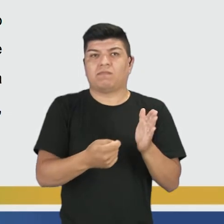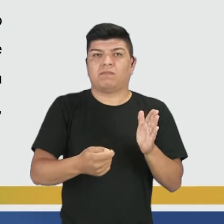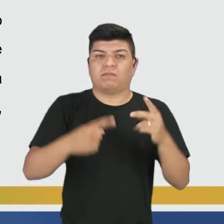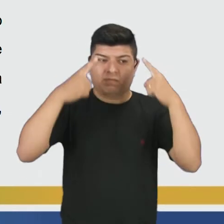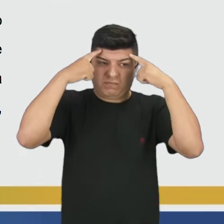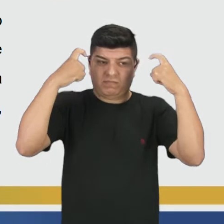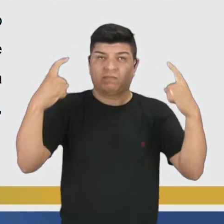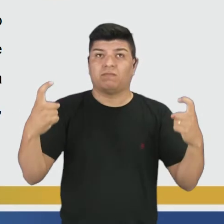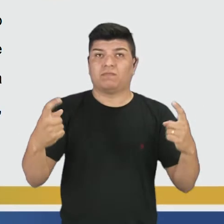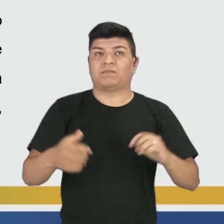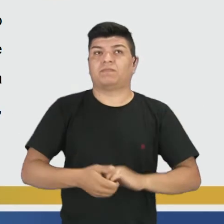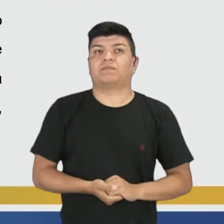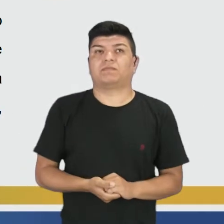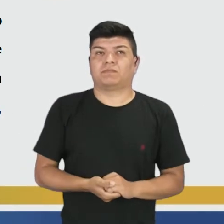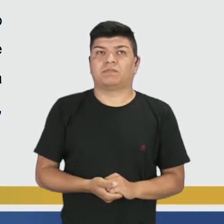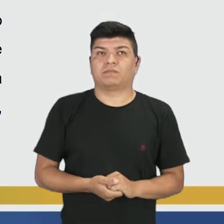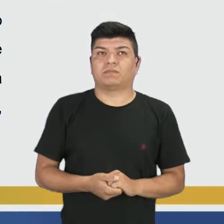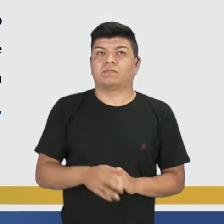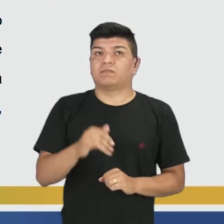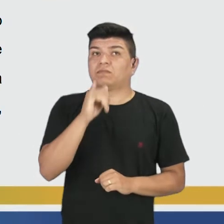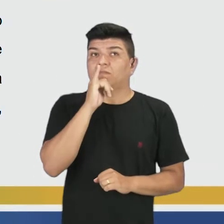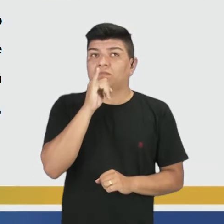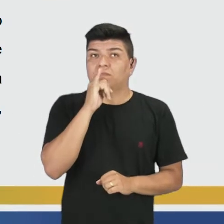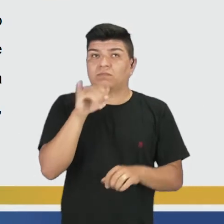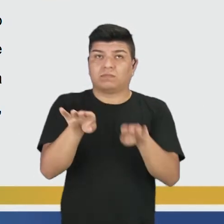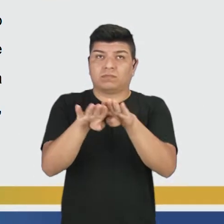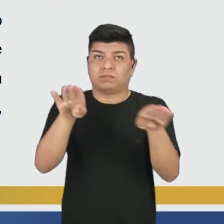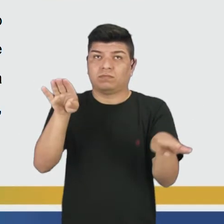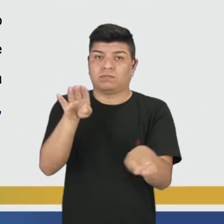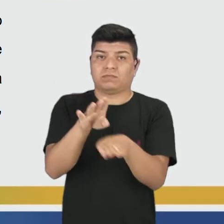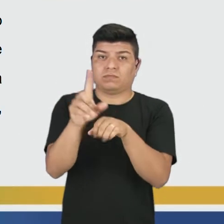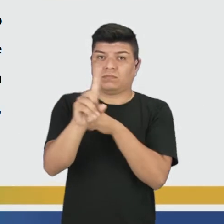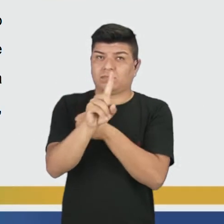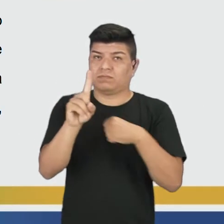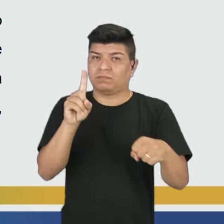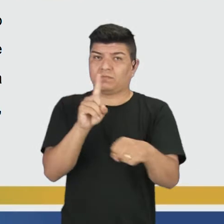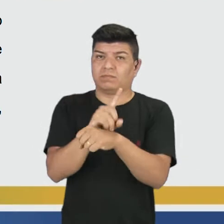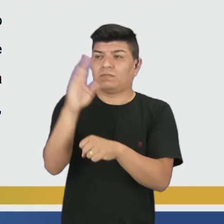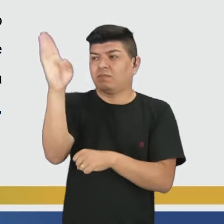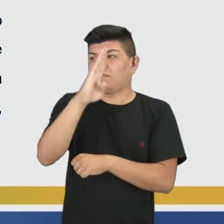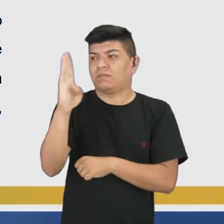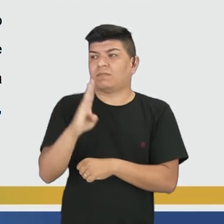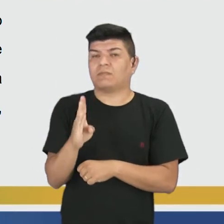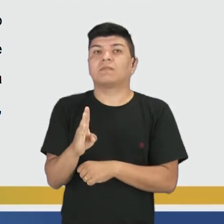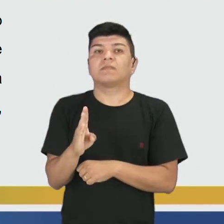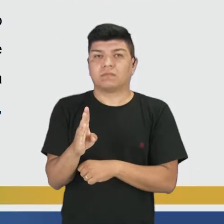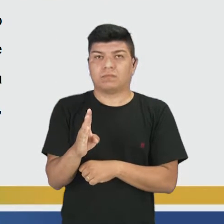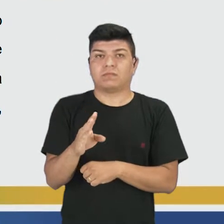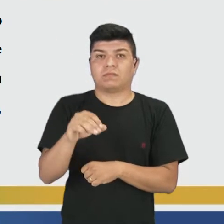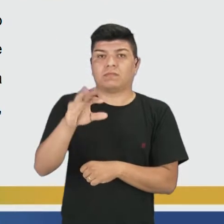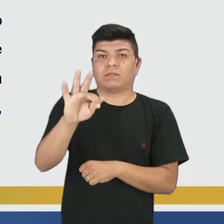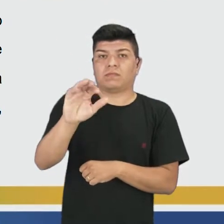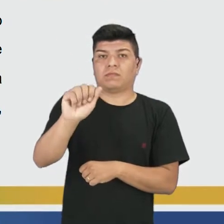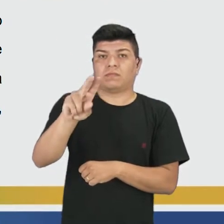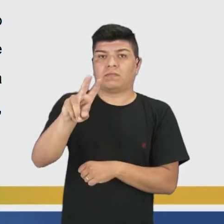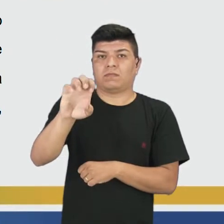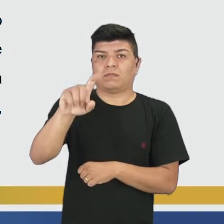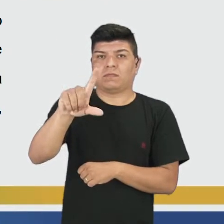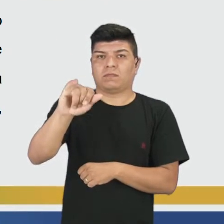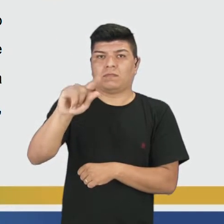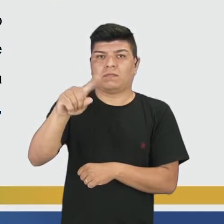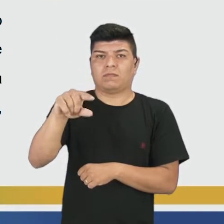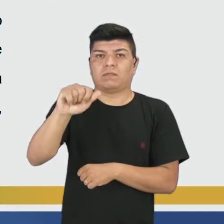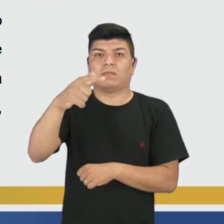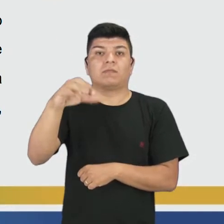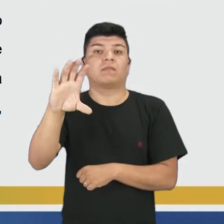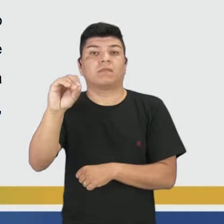violência. Os maiores exemplos de desigualdades sociais no Brasil, em relação à favelização, os